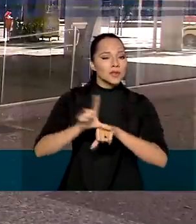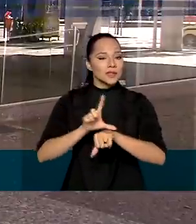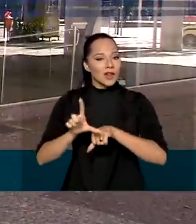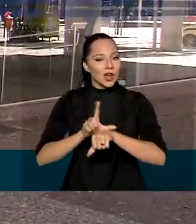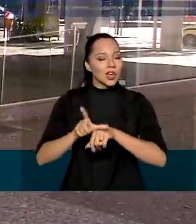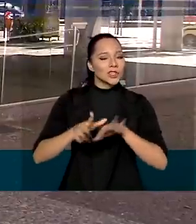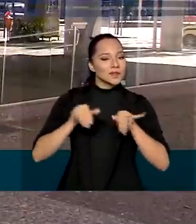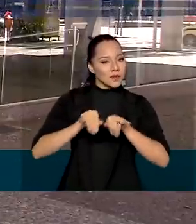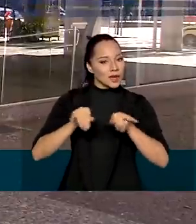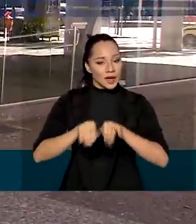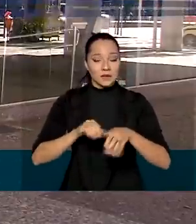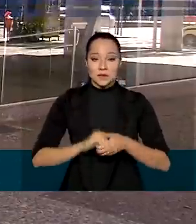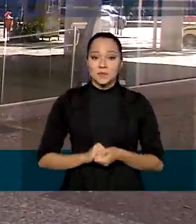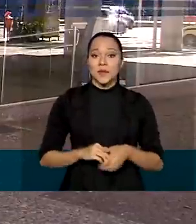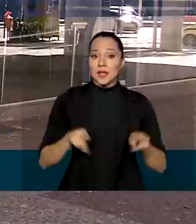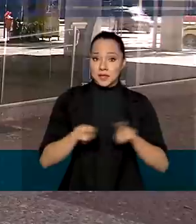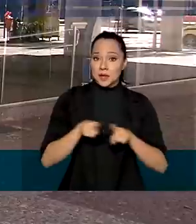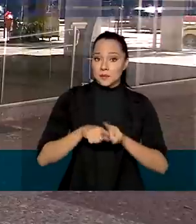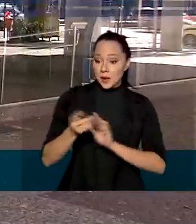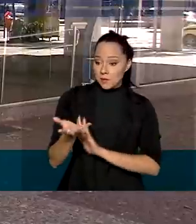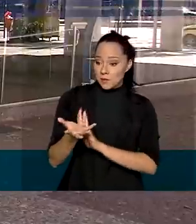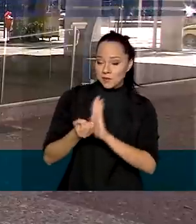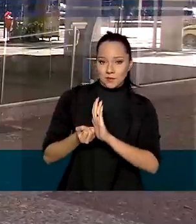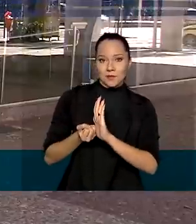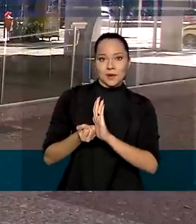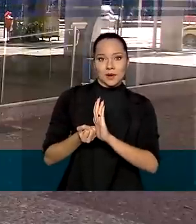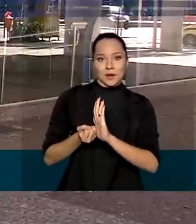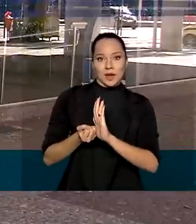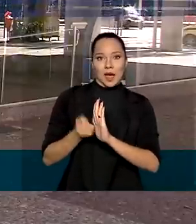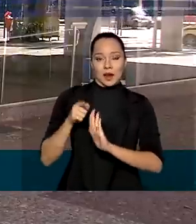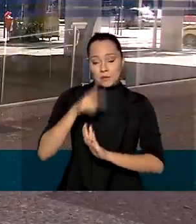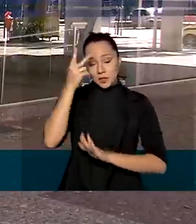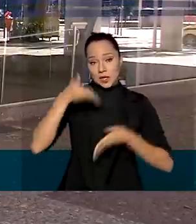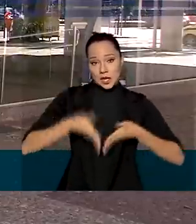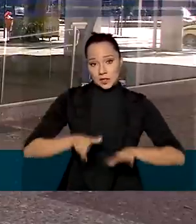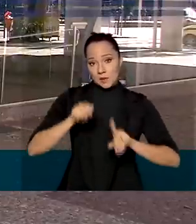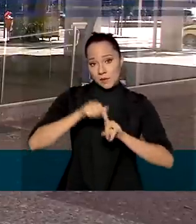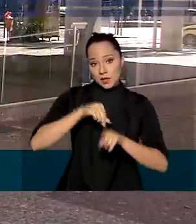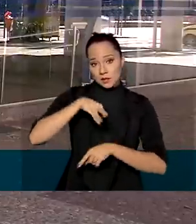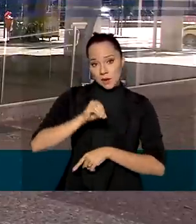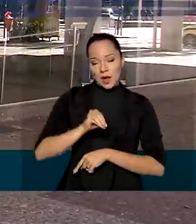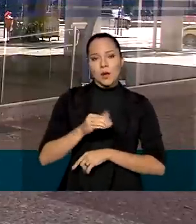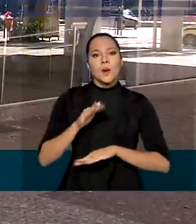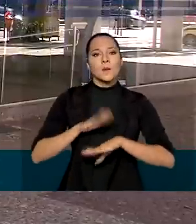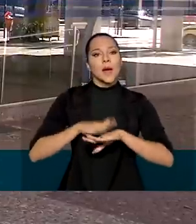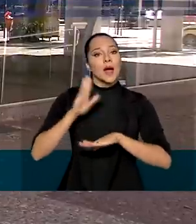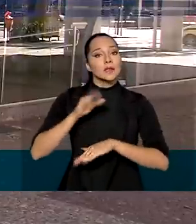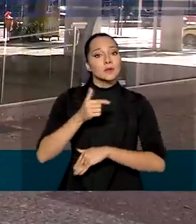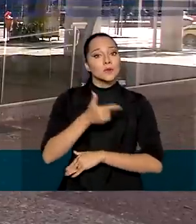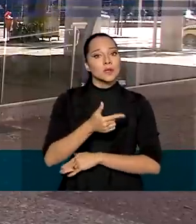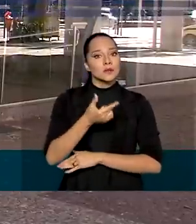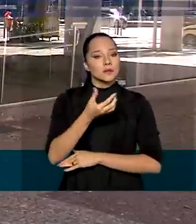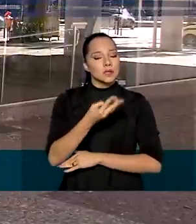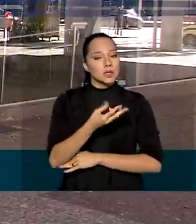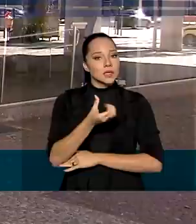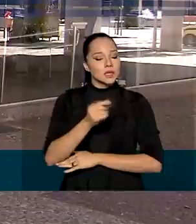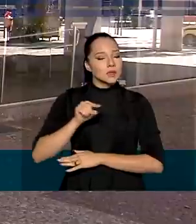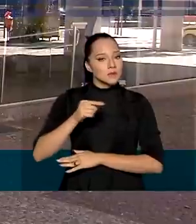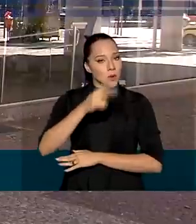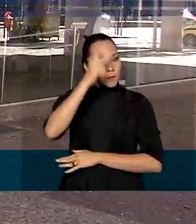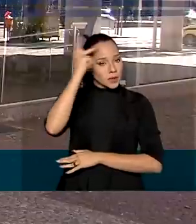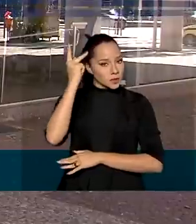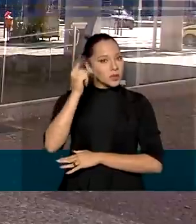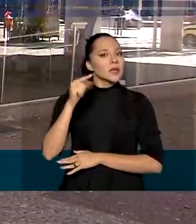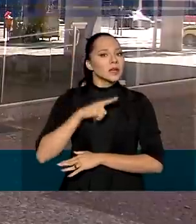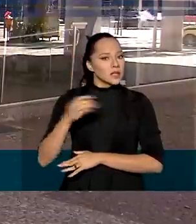algumas lojas e mercados também recebem os benefícios além dos nascidos em maio outras 236 mil pessoas